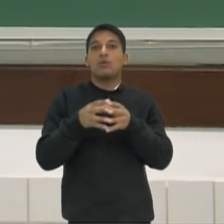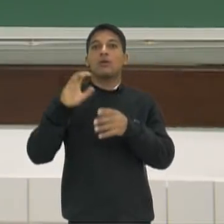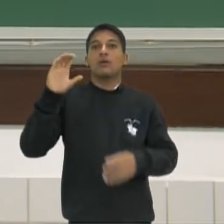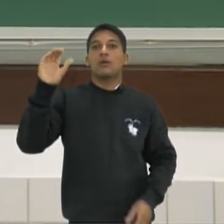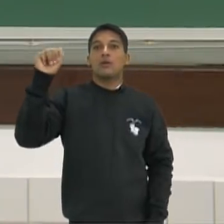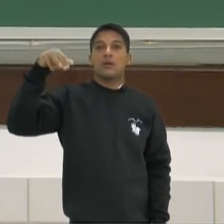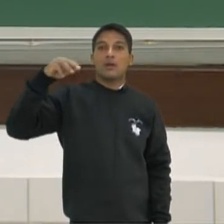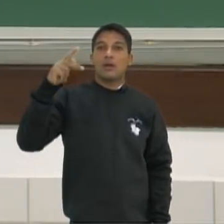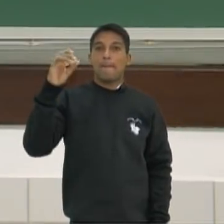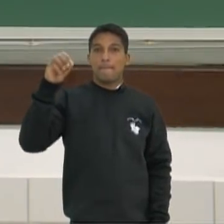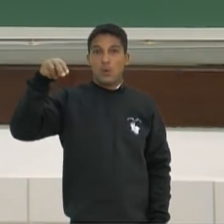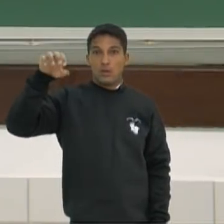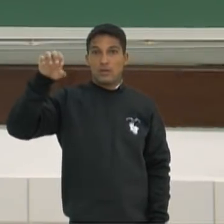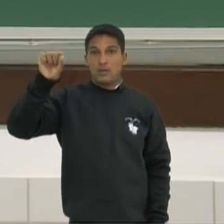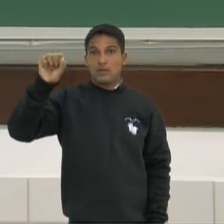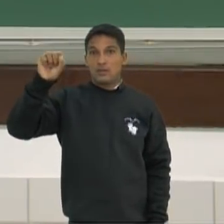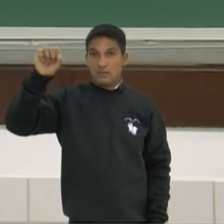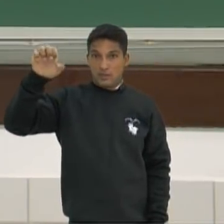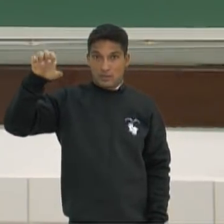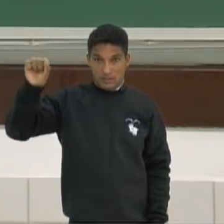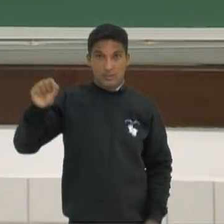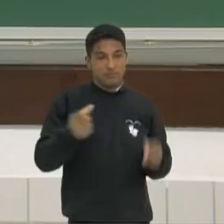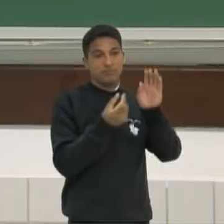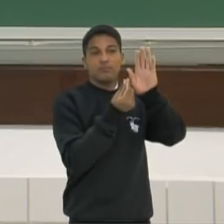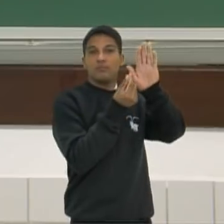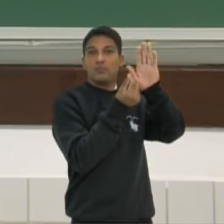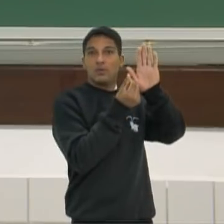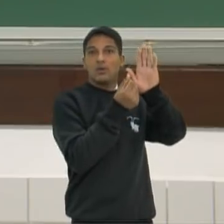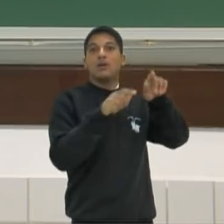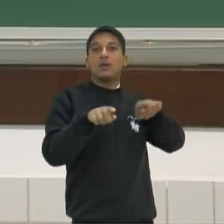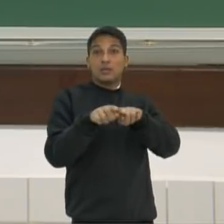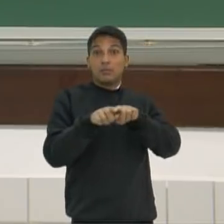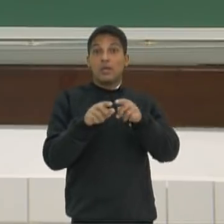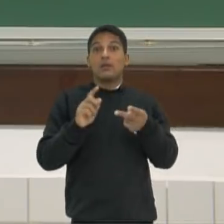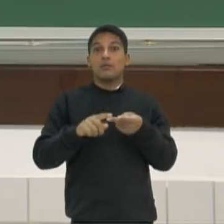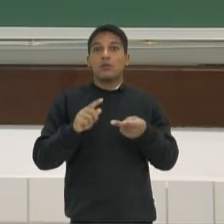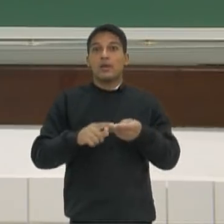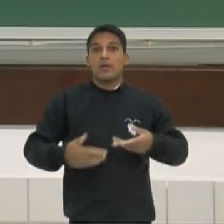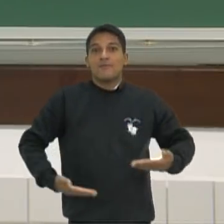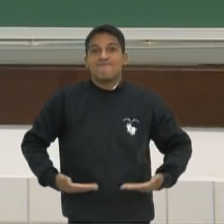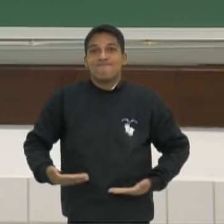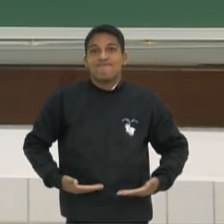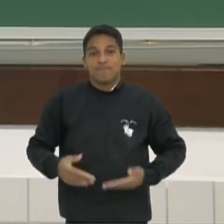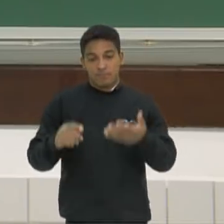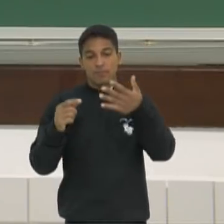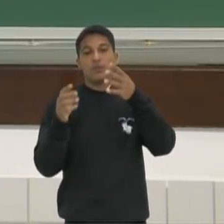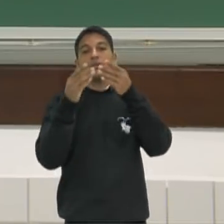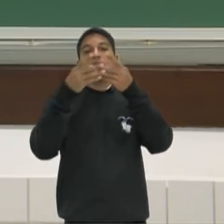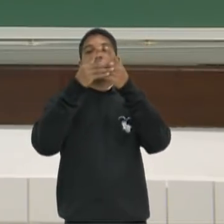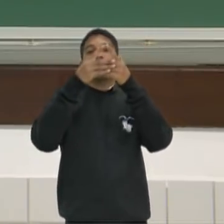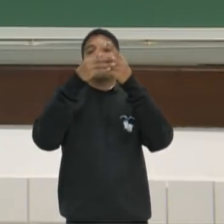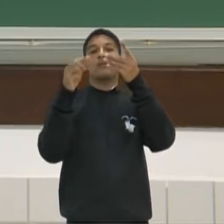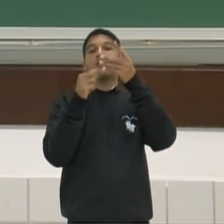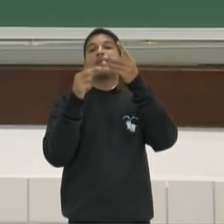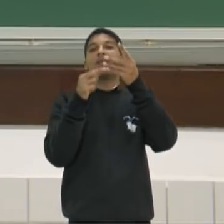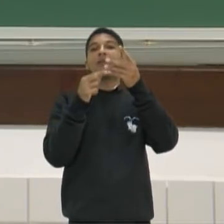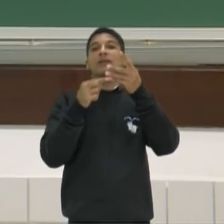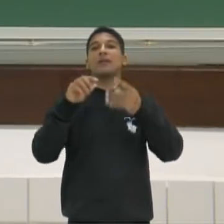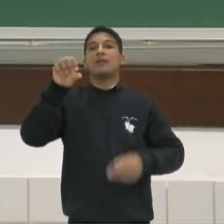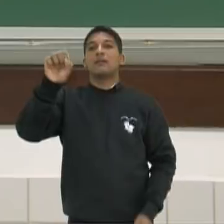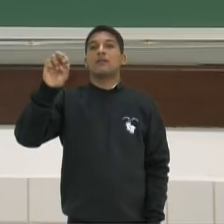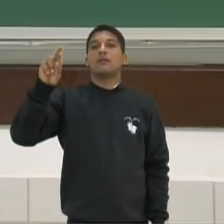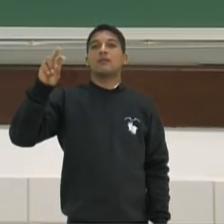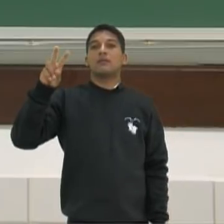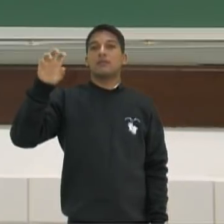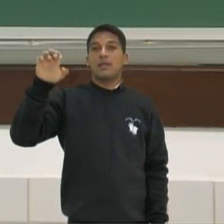Esses eram os que trabalhavam, os que faziam, né, a máquina, todo aquilo ali, os campos, as plantações, tudo aquilo